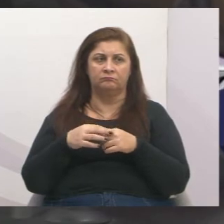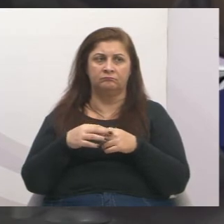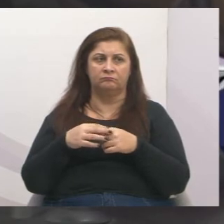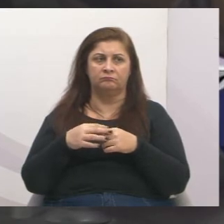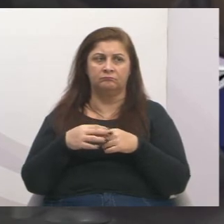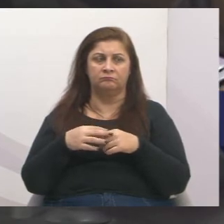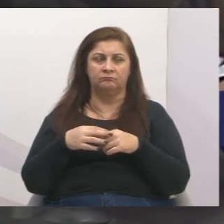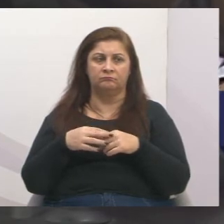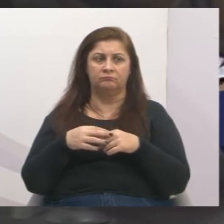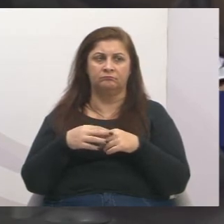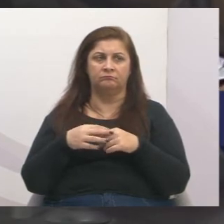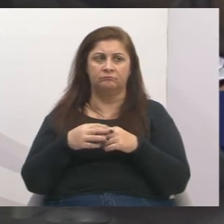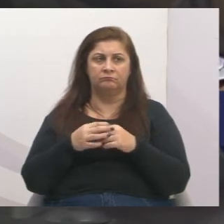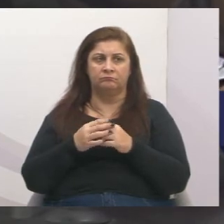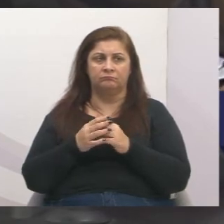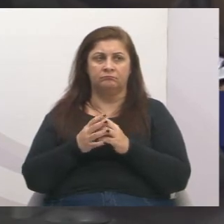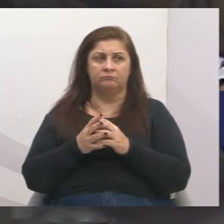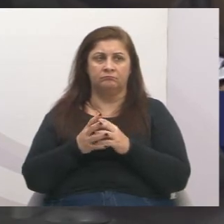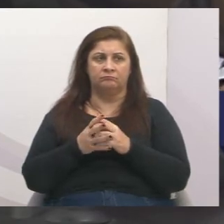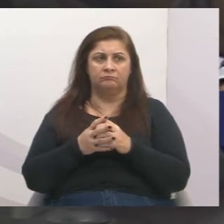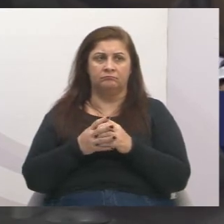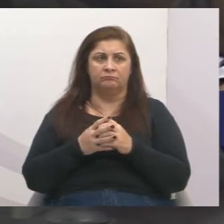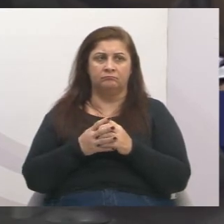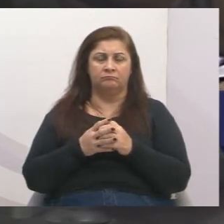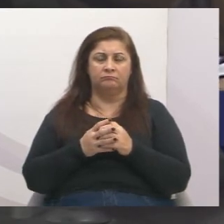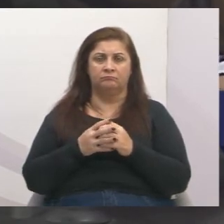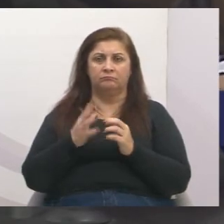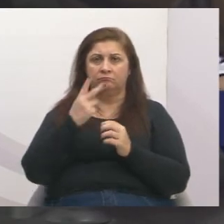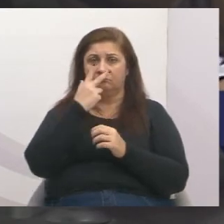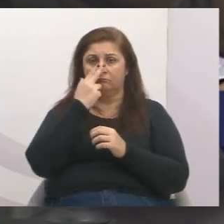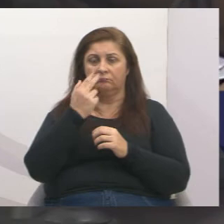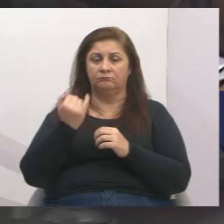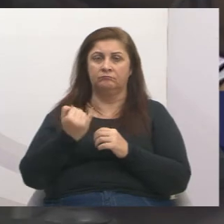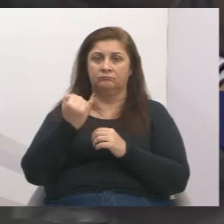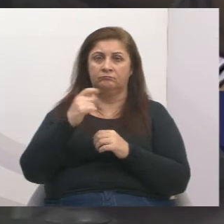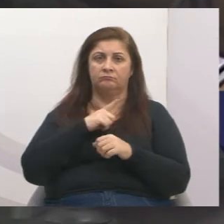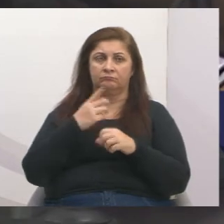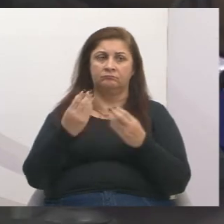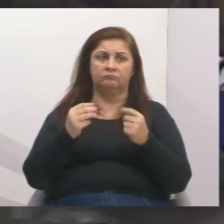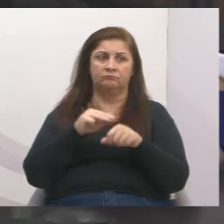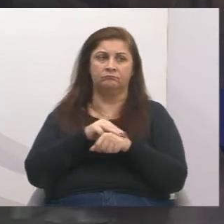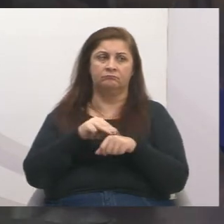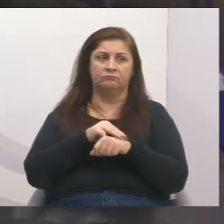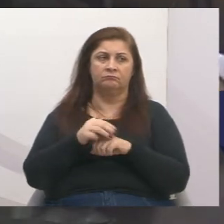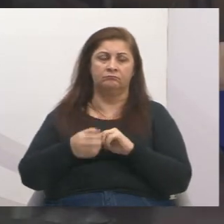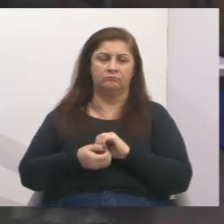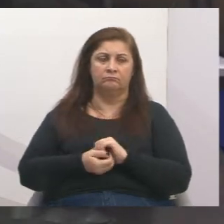que isso aí vai ser uma questão que vai ter bastante discussão.